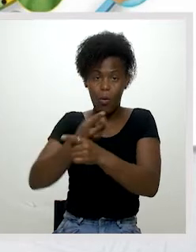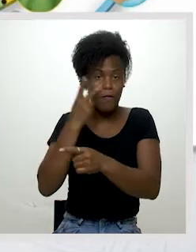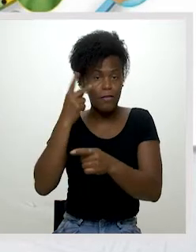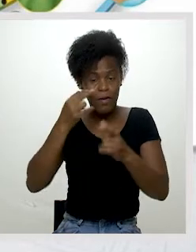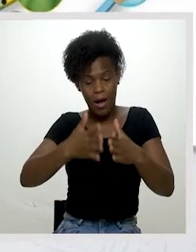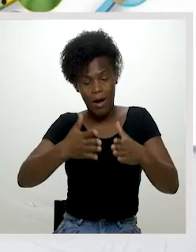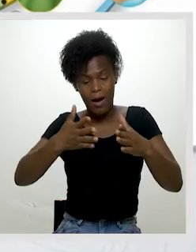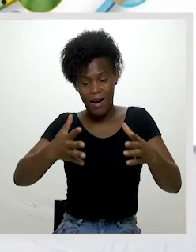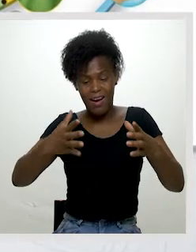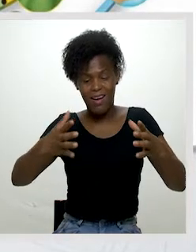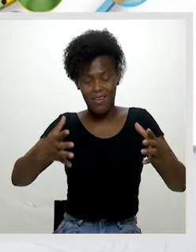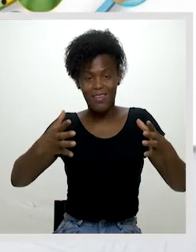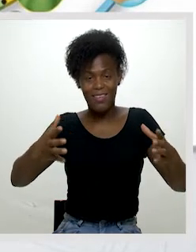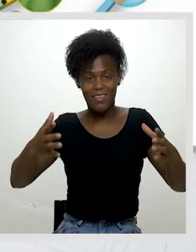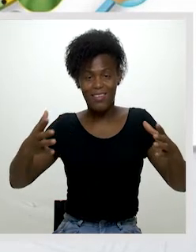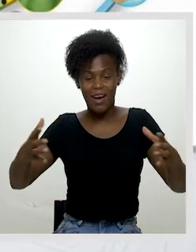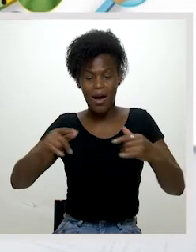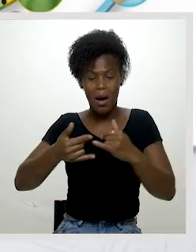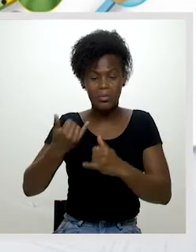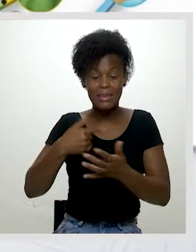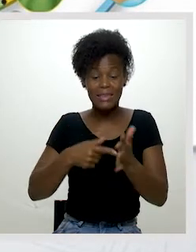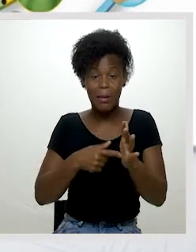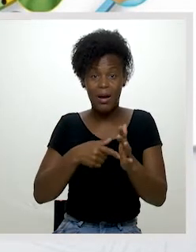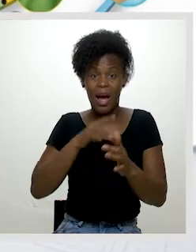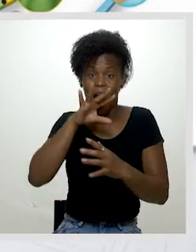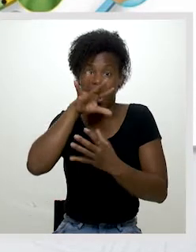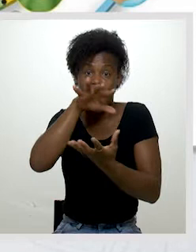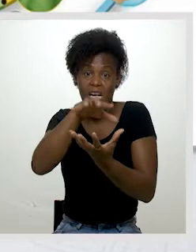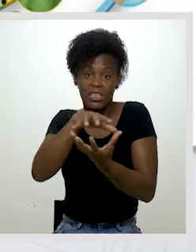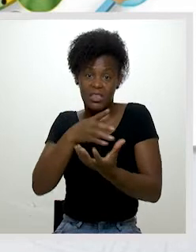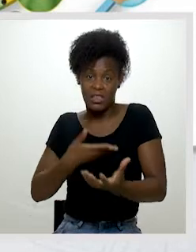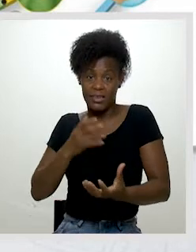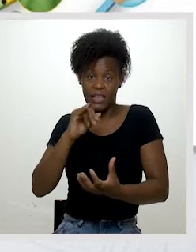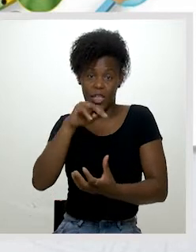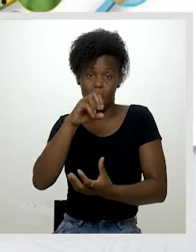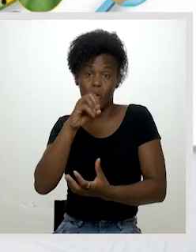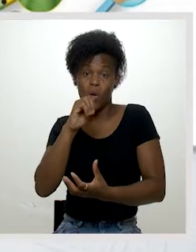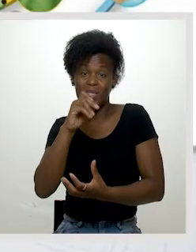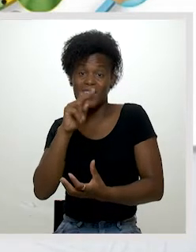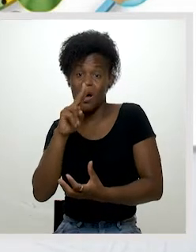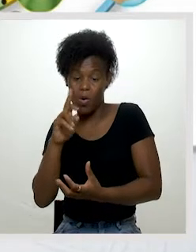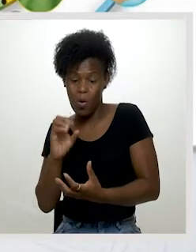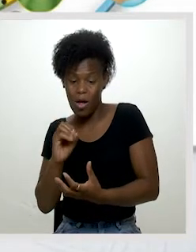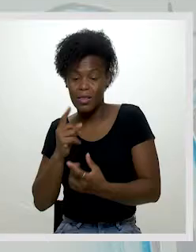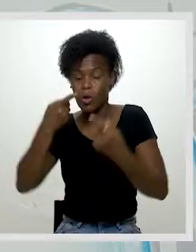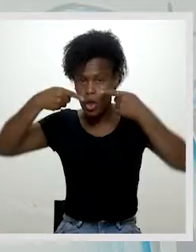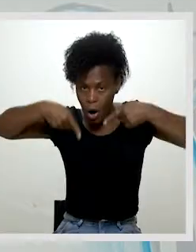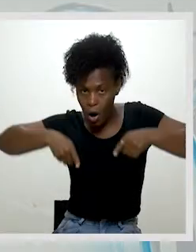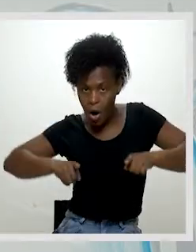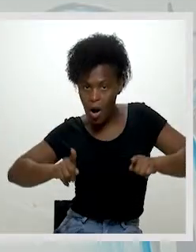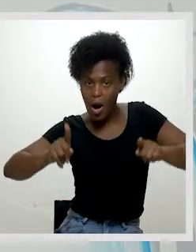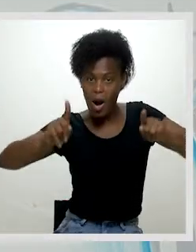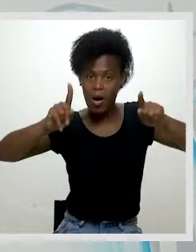ficam maiores, não é? Temos lá dinossauros, por exemplo, que vocês veem nos desenhos animados, e temos lá, por exemplo, o mamute, que vocês veem na Era